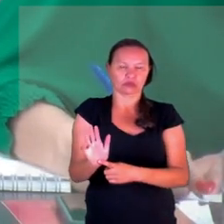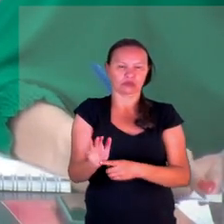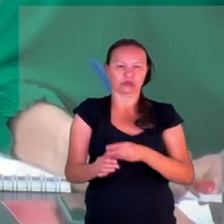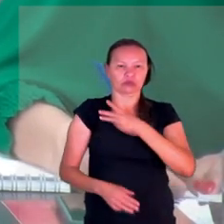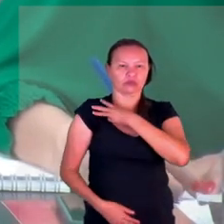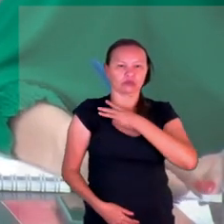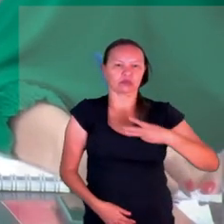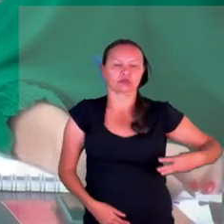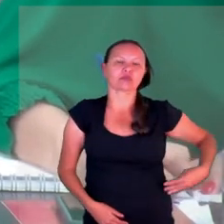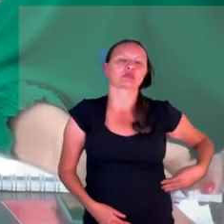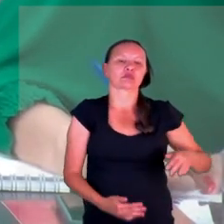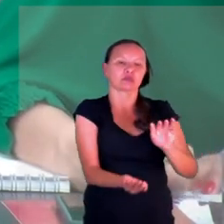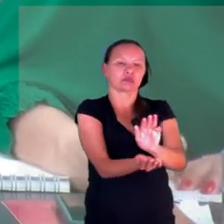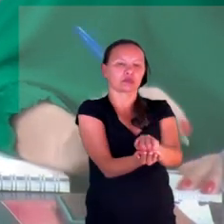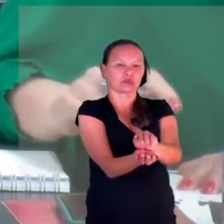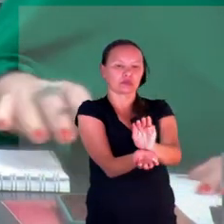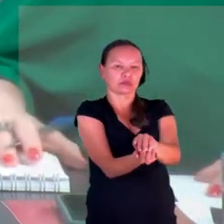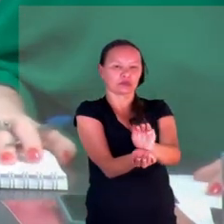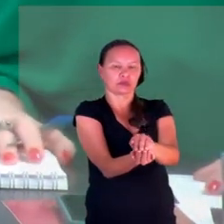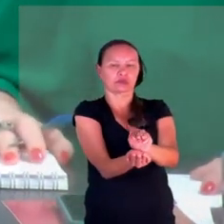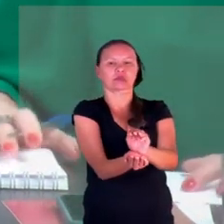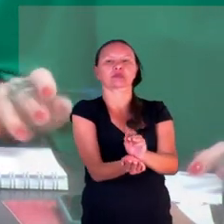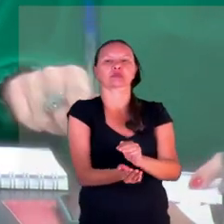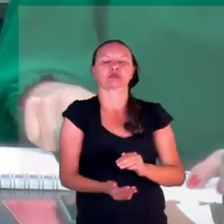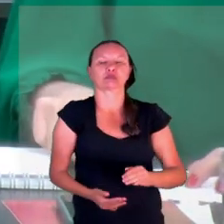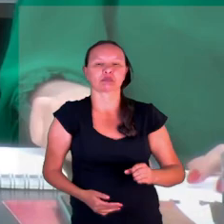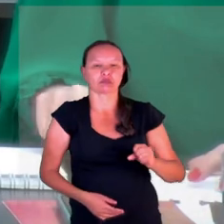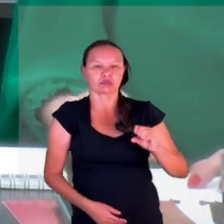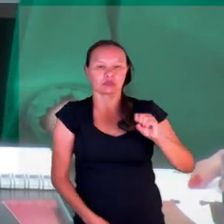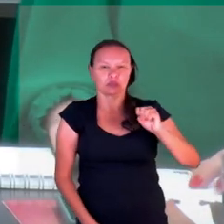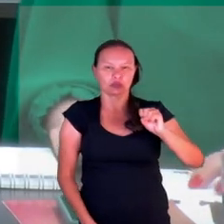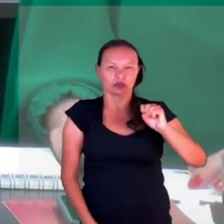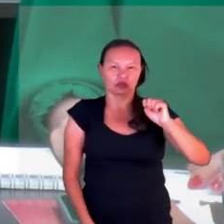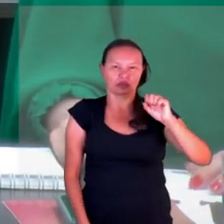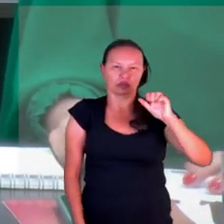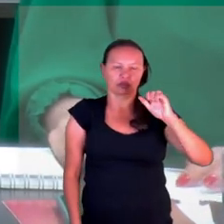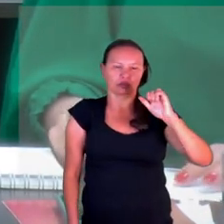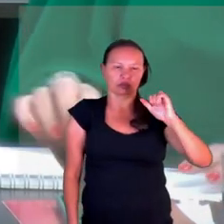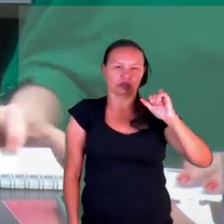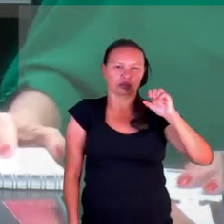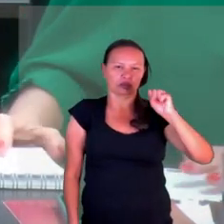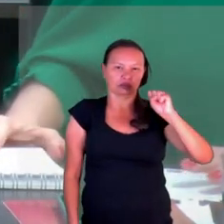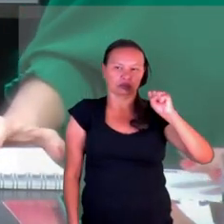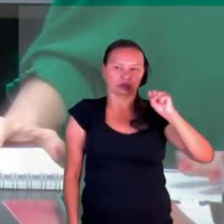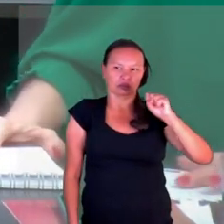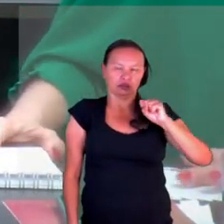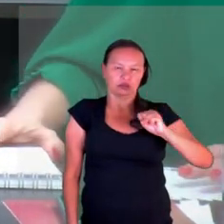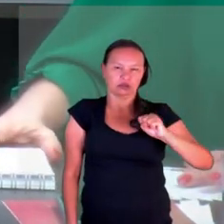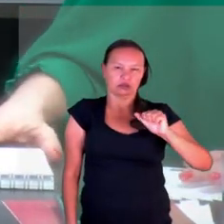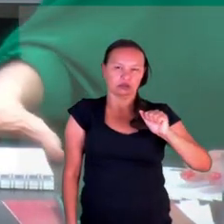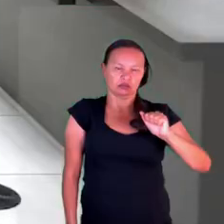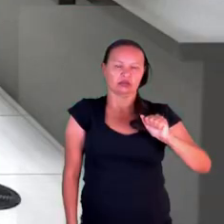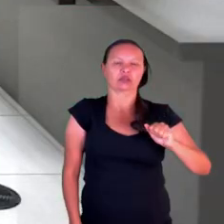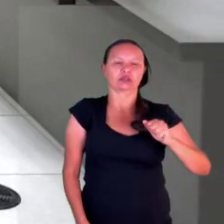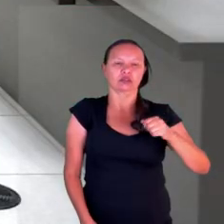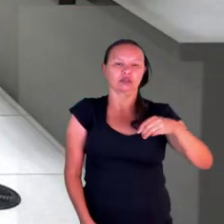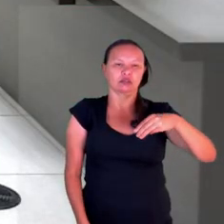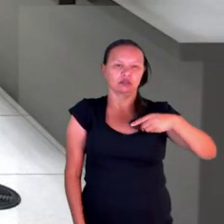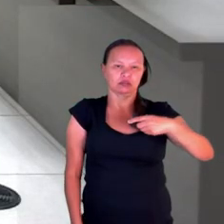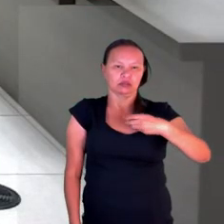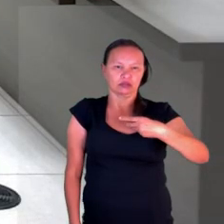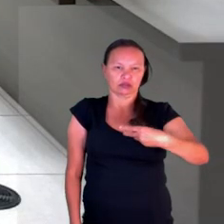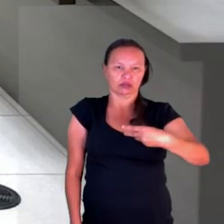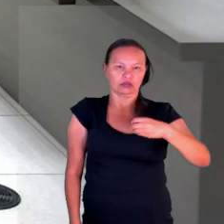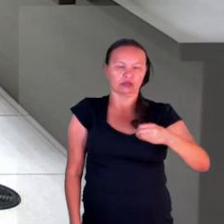Público de Pernambuco em relação ao sisan 20 minutos bem boa tarde a todos a